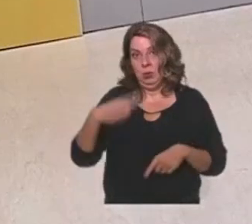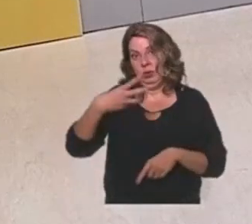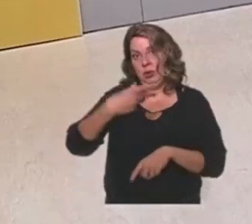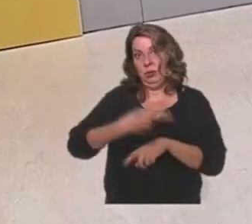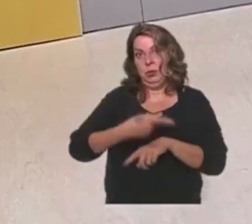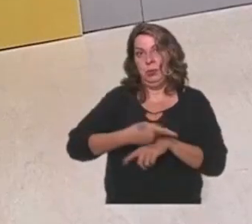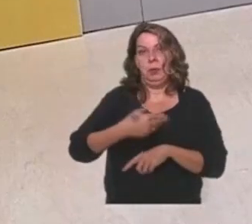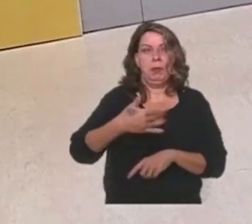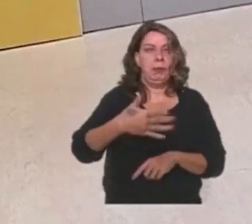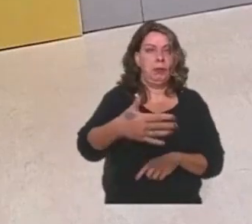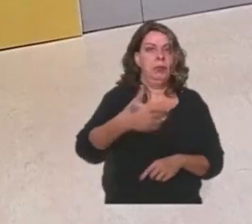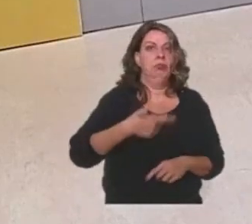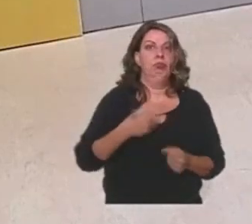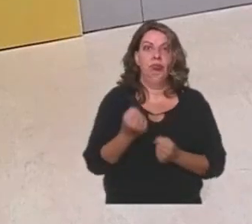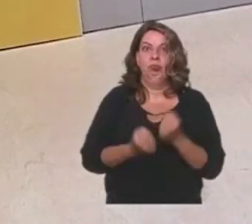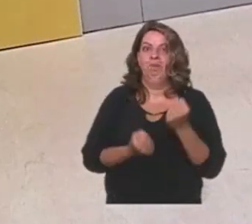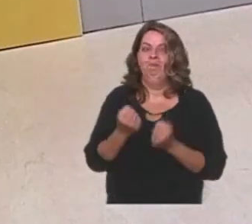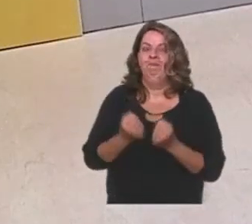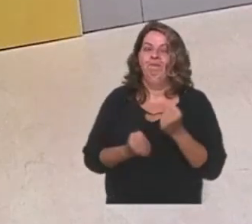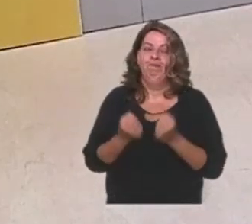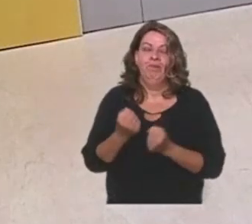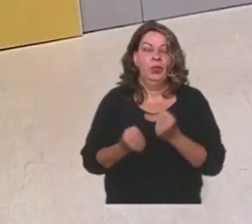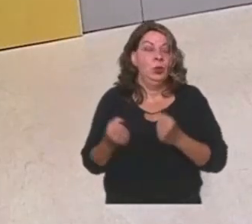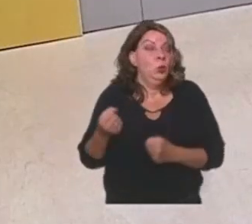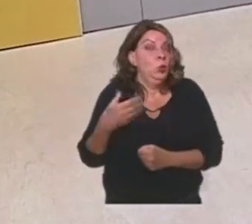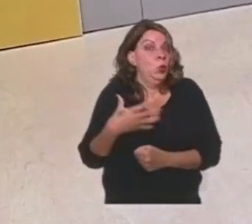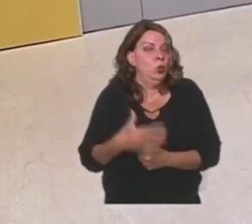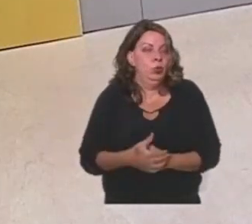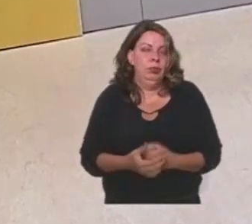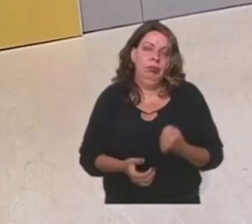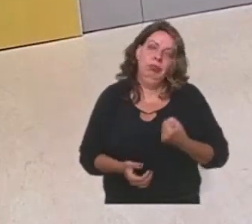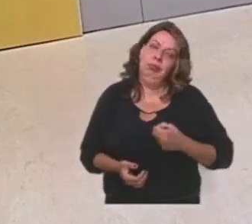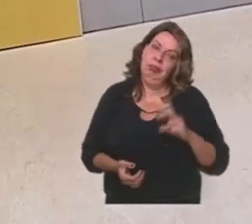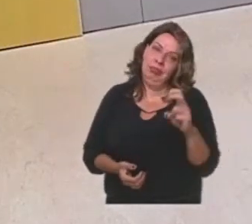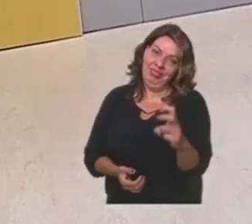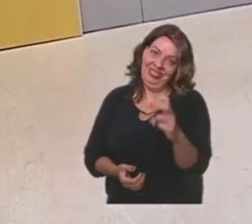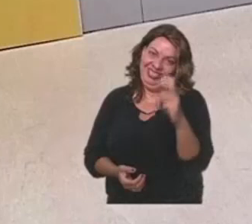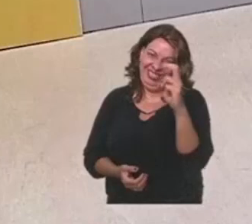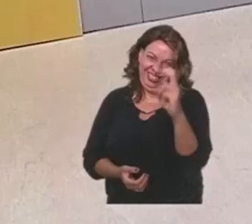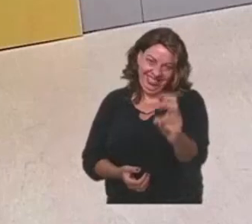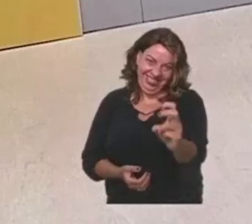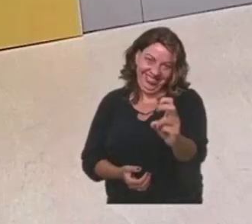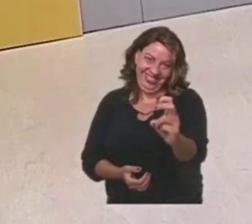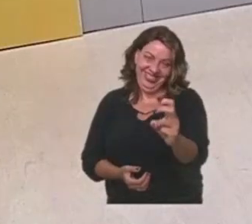terceiro prêmio em andamento, vale um Fiat Mobi Easy 0. Número 5, marque aí, número